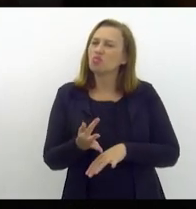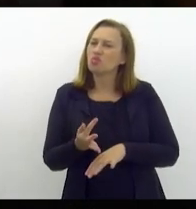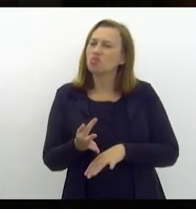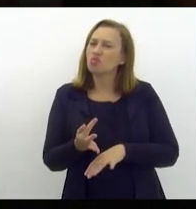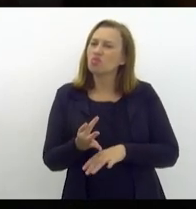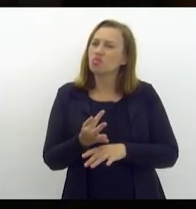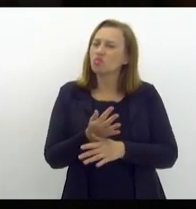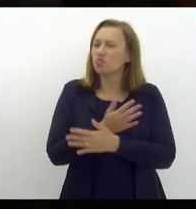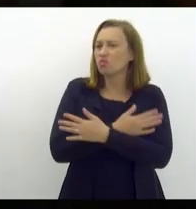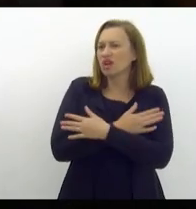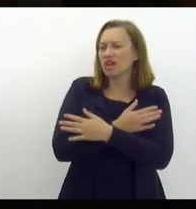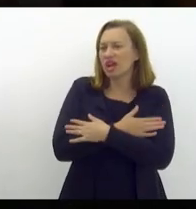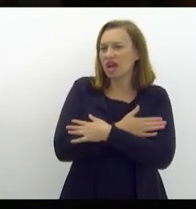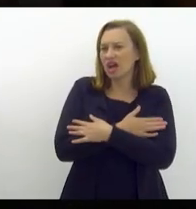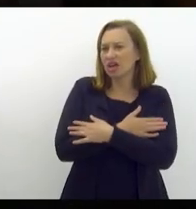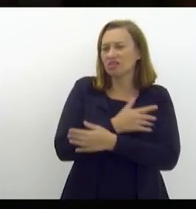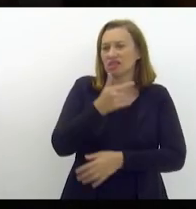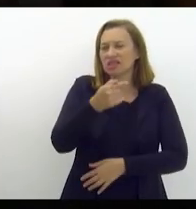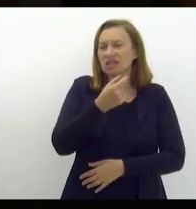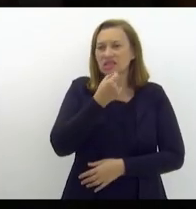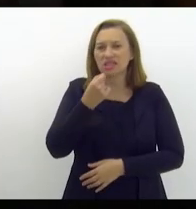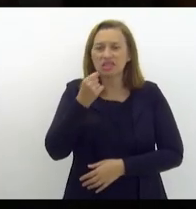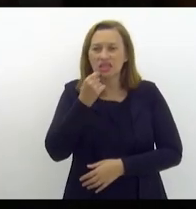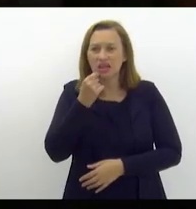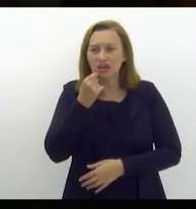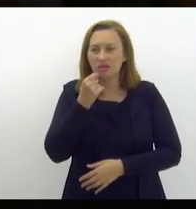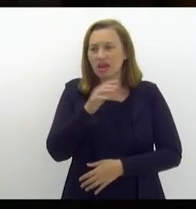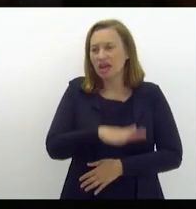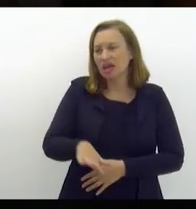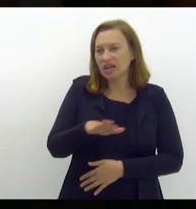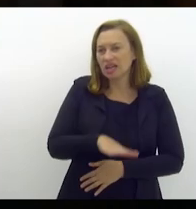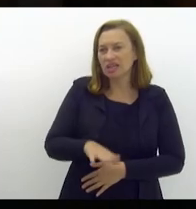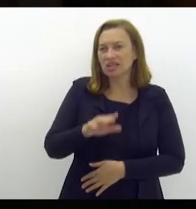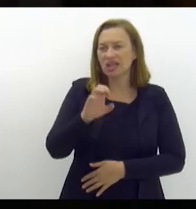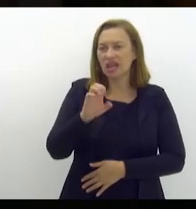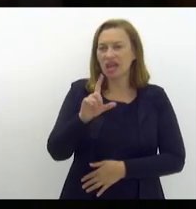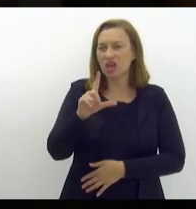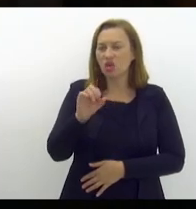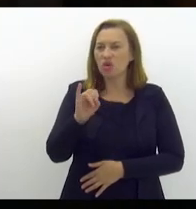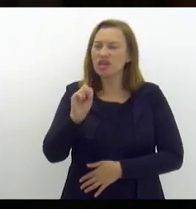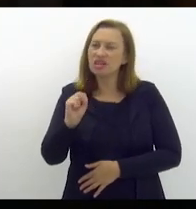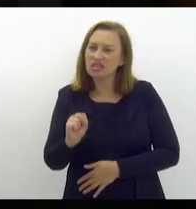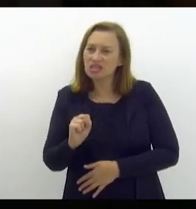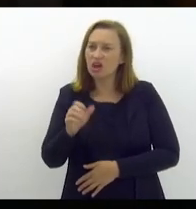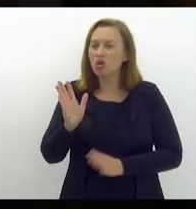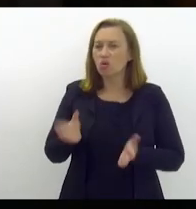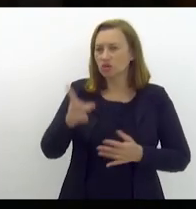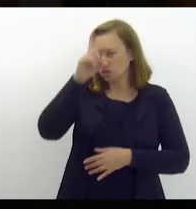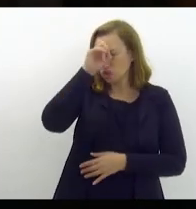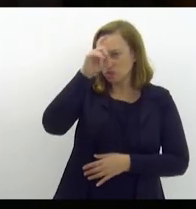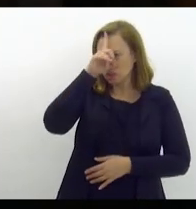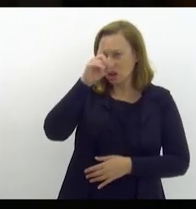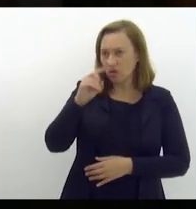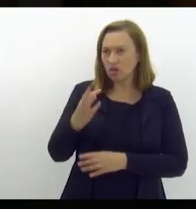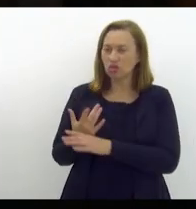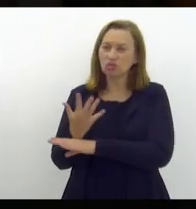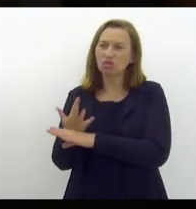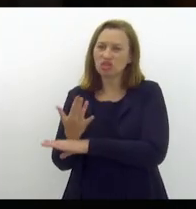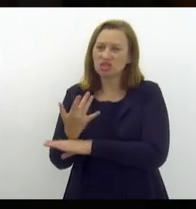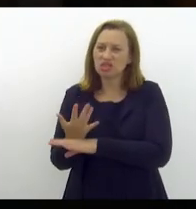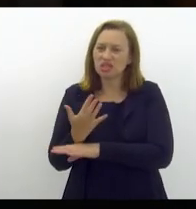atingiu a coluna e a cabeça da pequena Heloísa, que hoje está internada no Hospital em Duque de Caxias, e apresenta-se